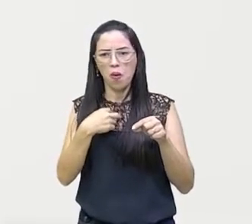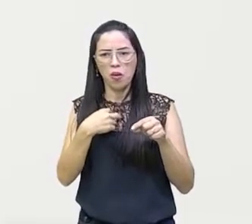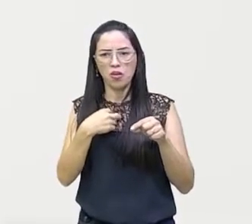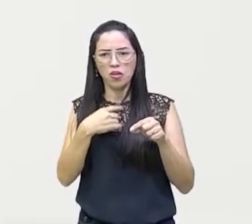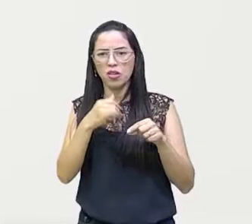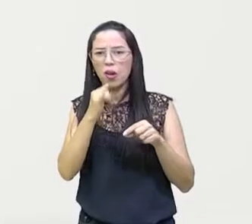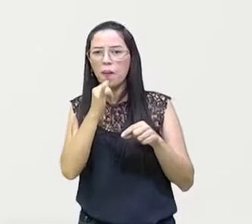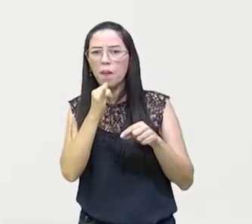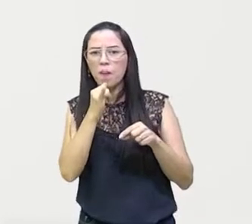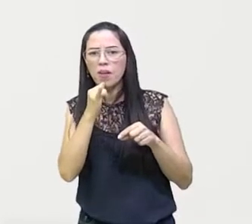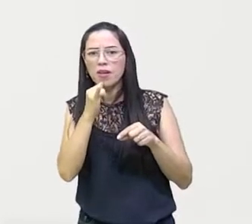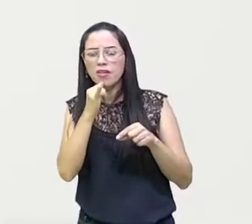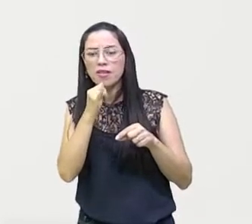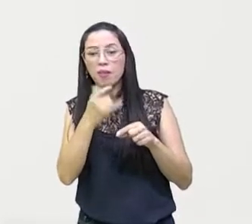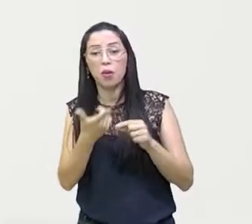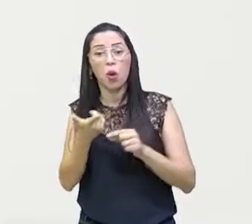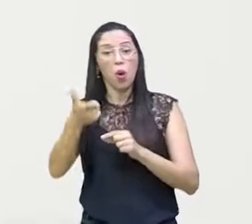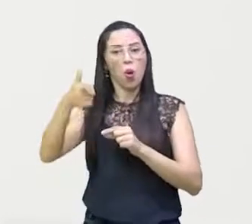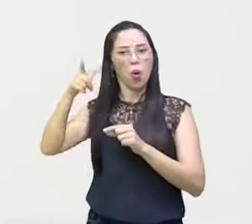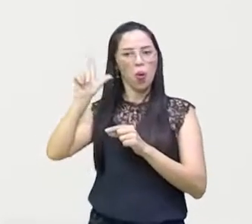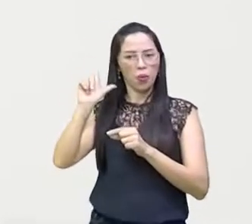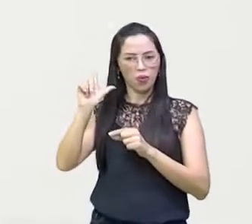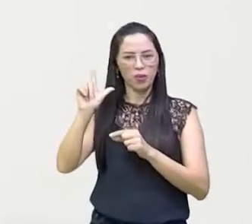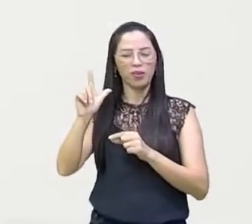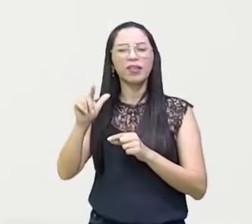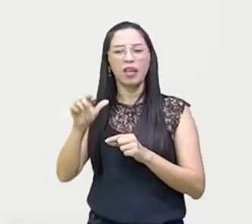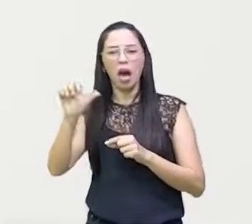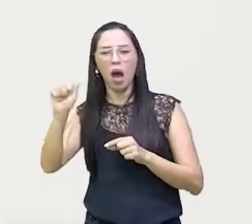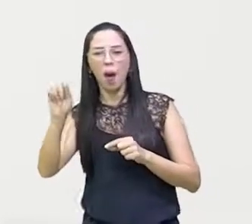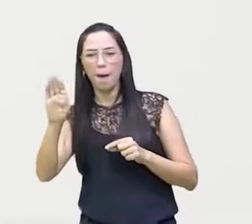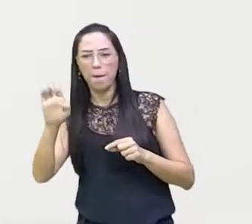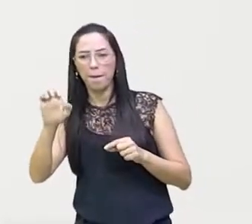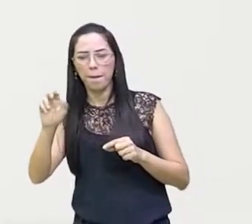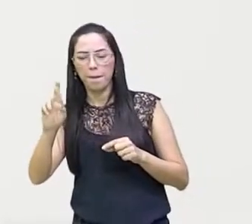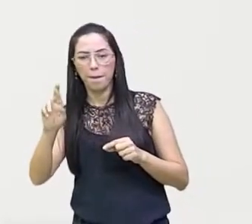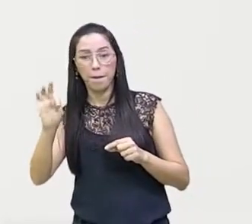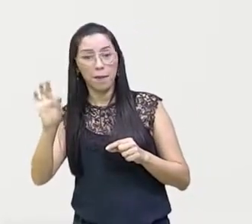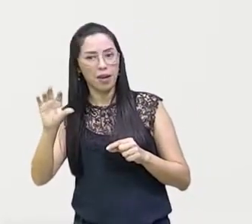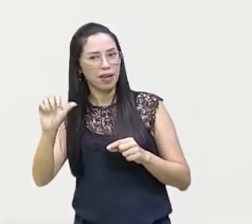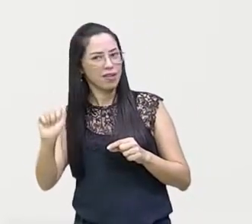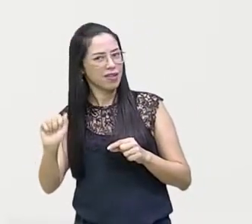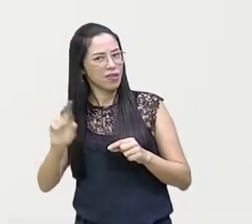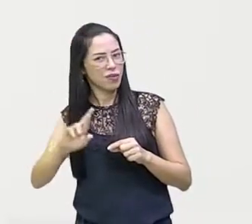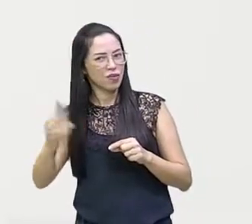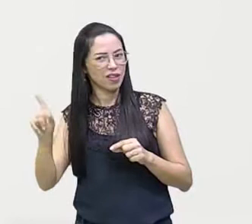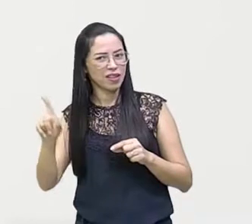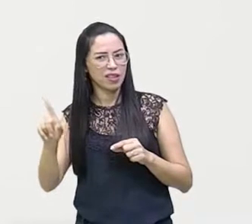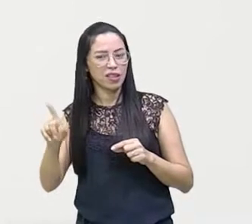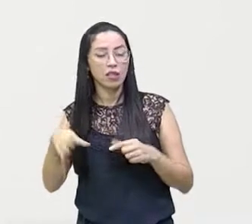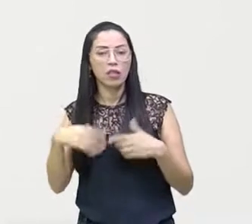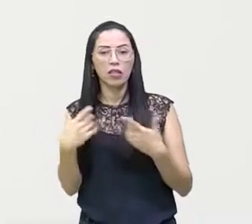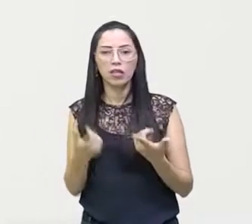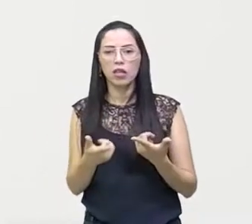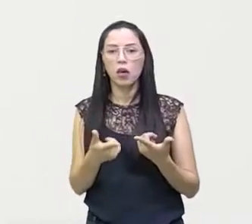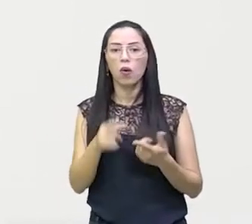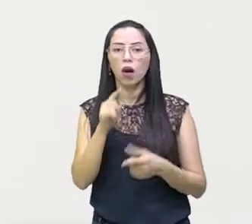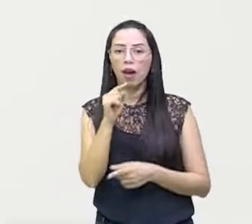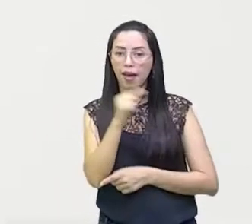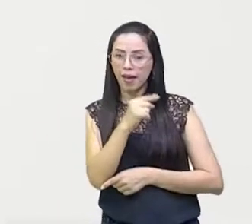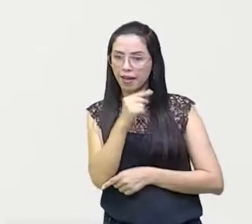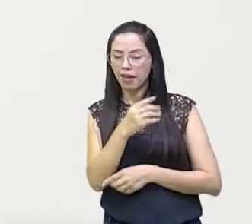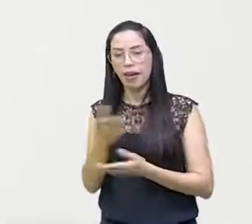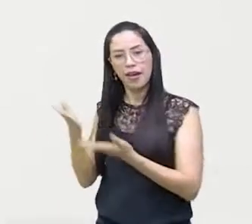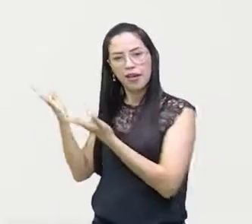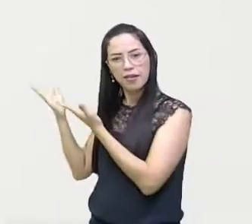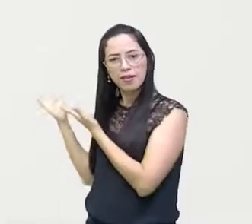da aberta, porque lá não tem vasos, aqui tem. Então, a fechada, ela precisa justamente de um sistema